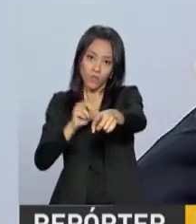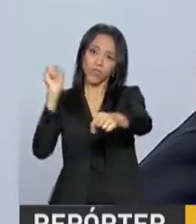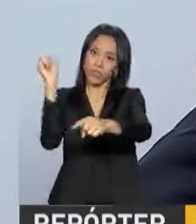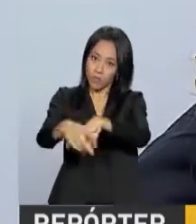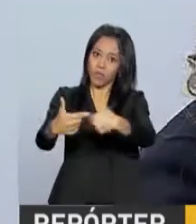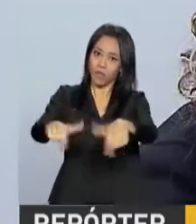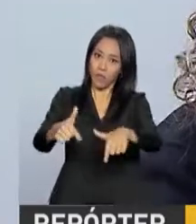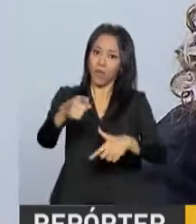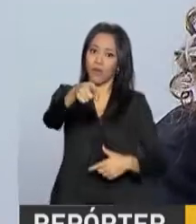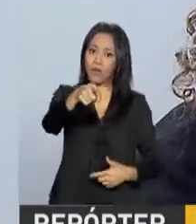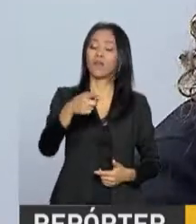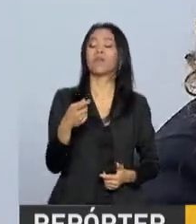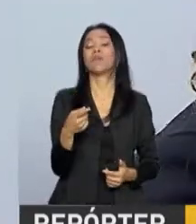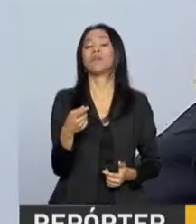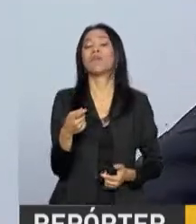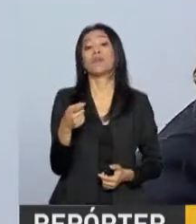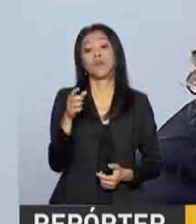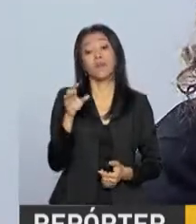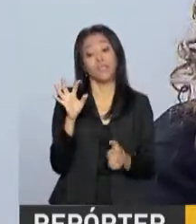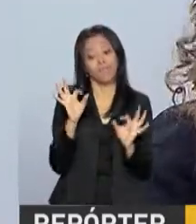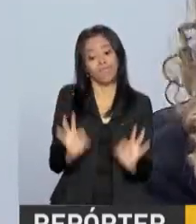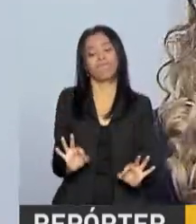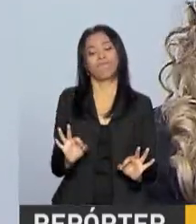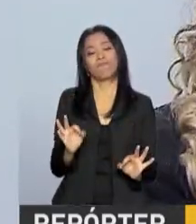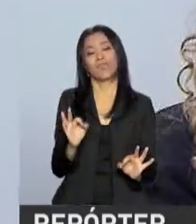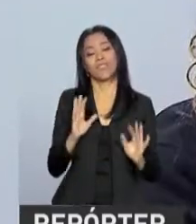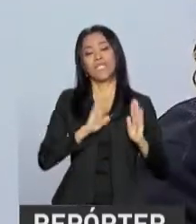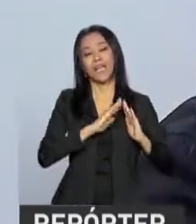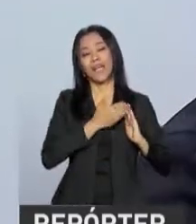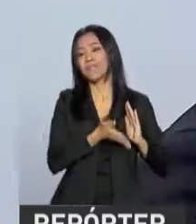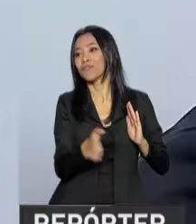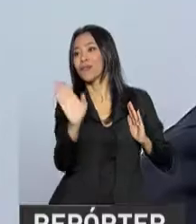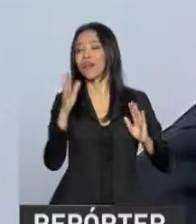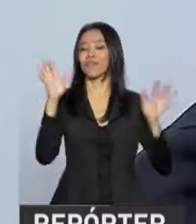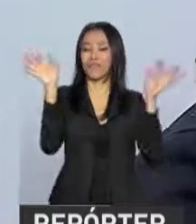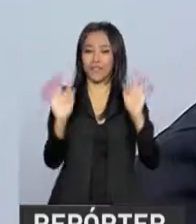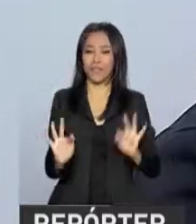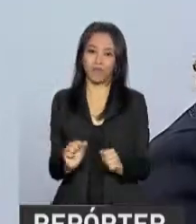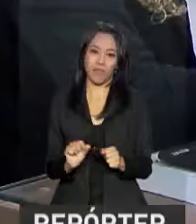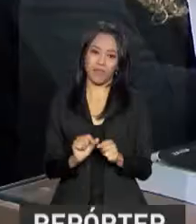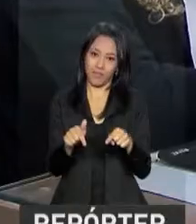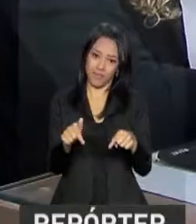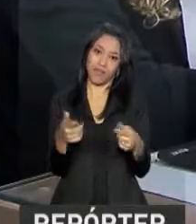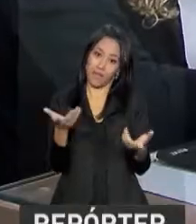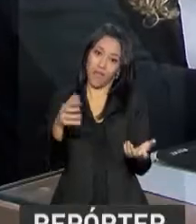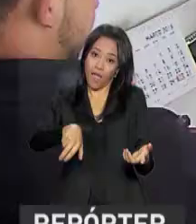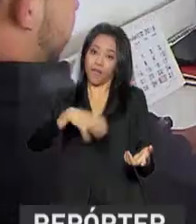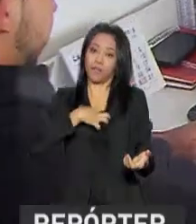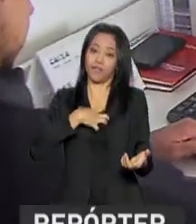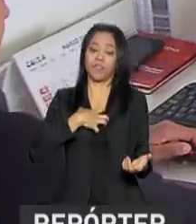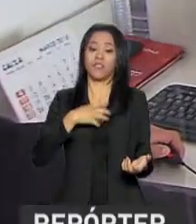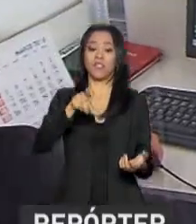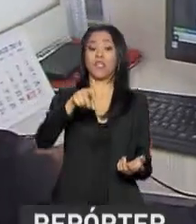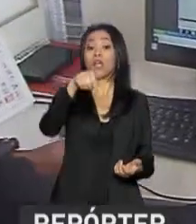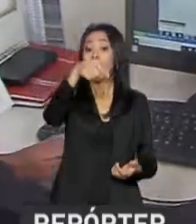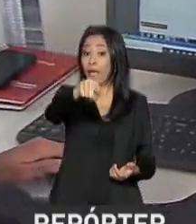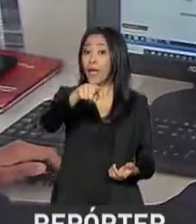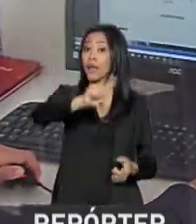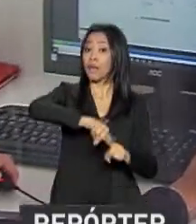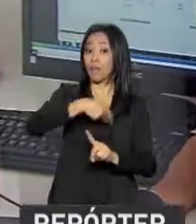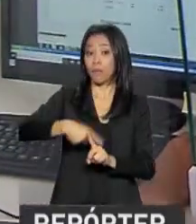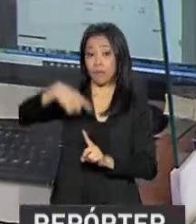conseguir algo que realmente é você sai de casa feliz pra fazer e é o que a gente faz aqui janaína e outros nove funcionários